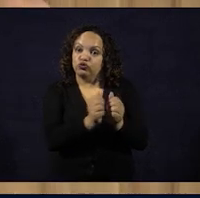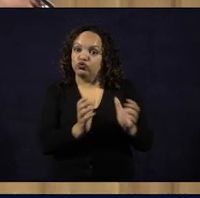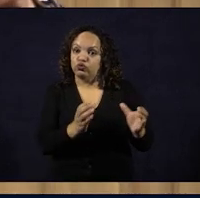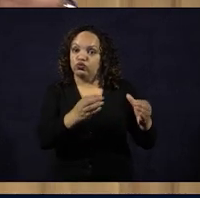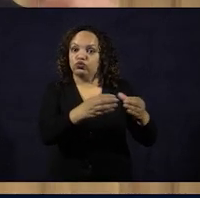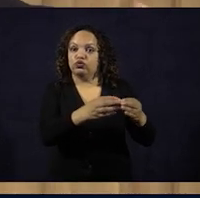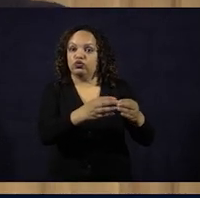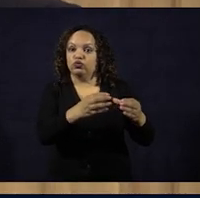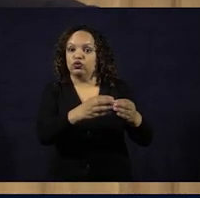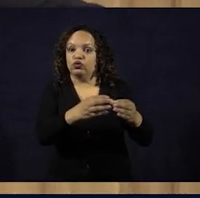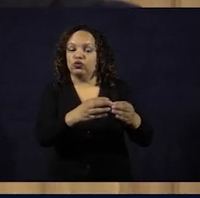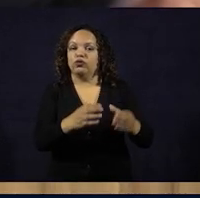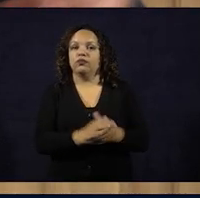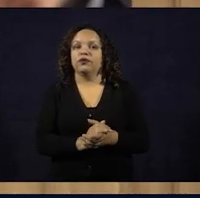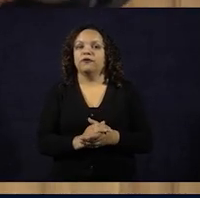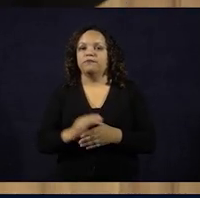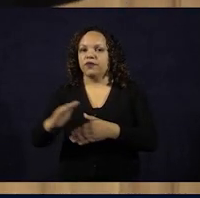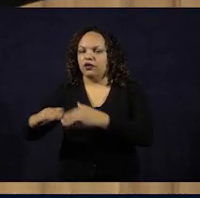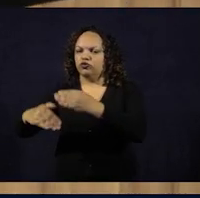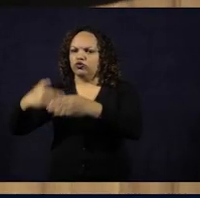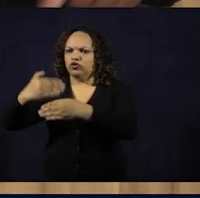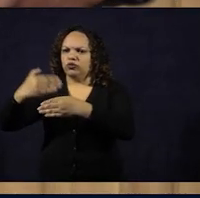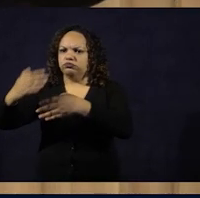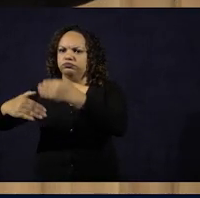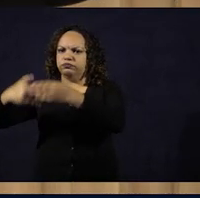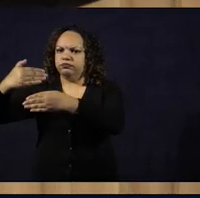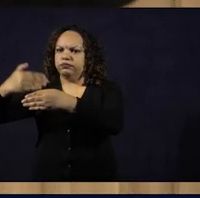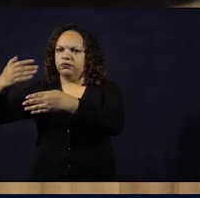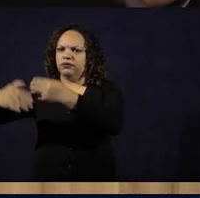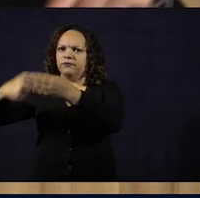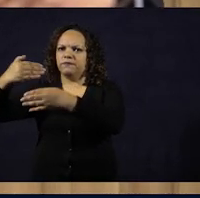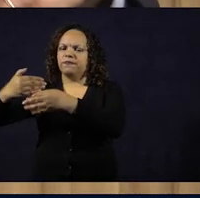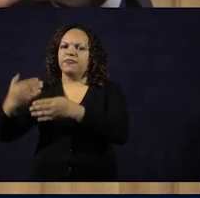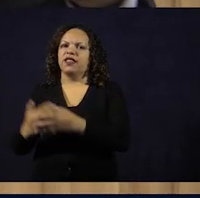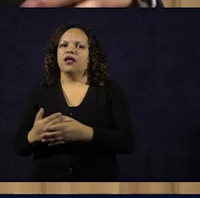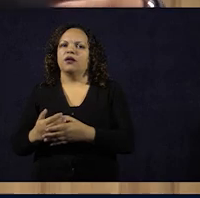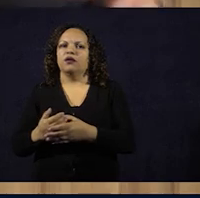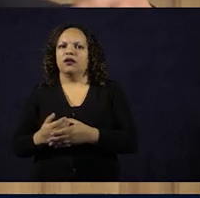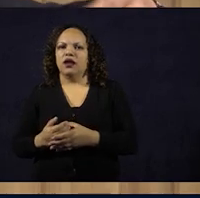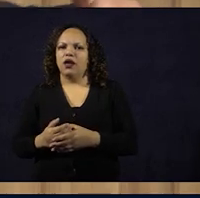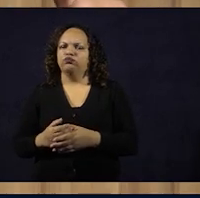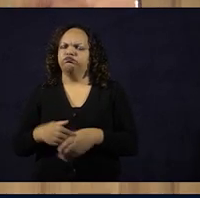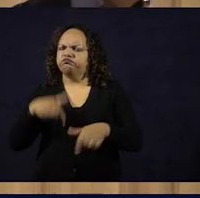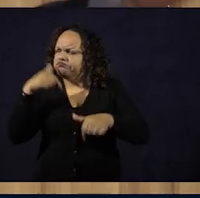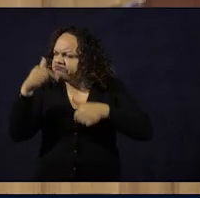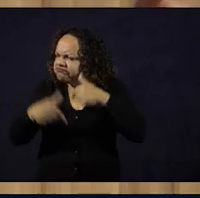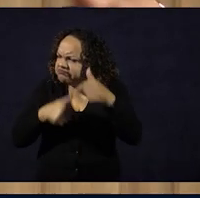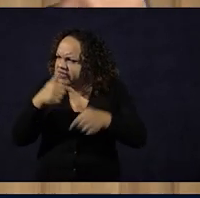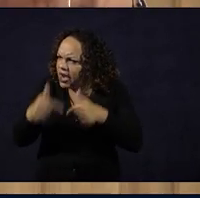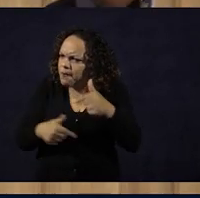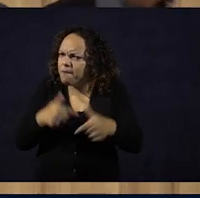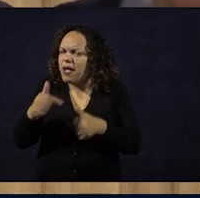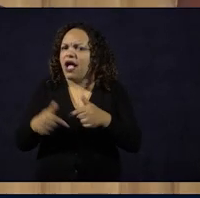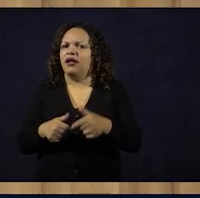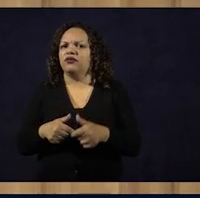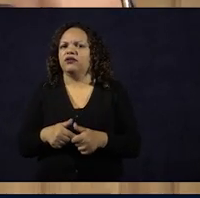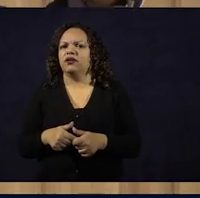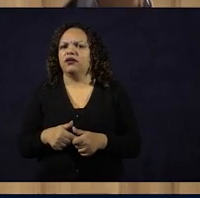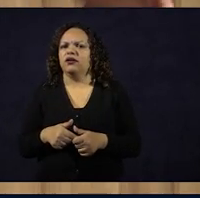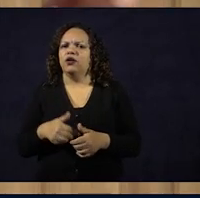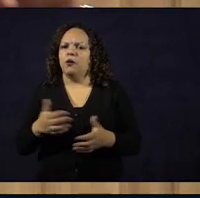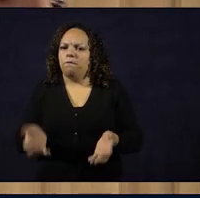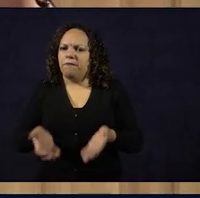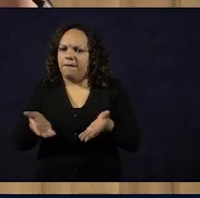temos feito que eu falei que a gente tá botando o bloco tem para pegar o fornecedor no fornecedor é um trabalho grande que tem que ser feito e que é